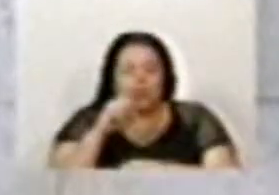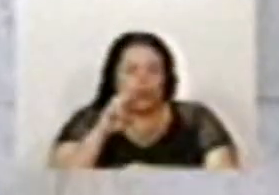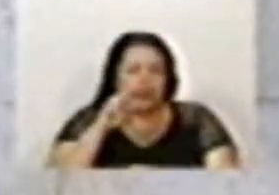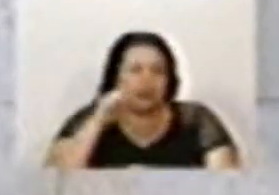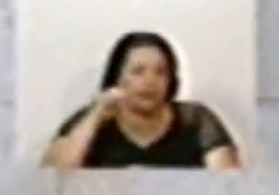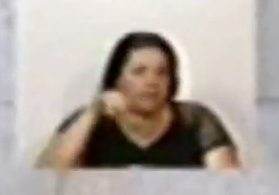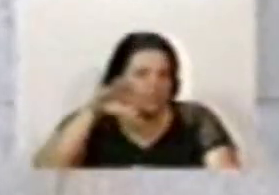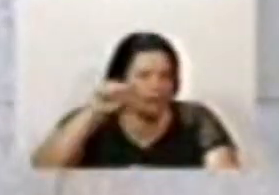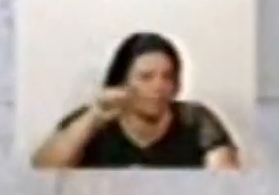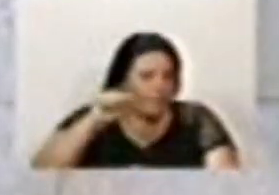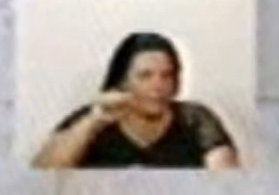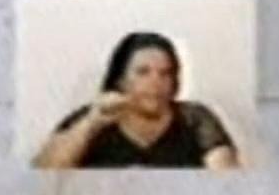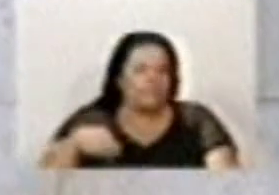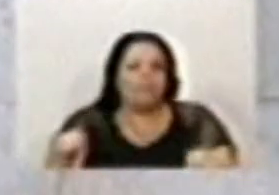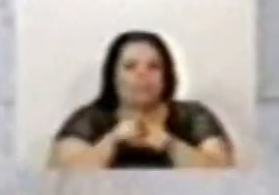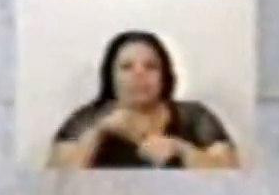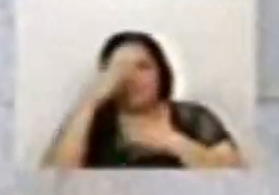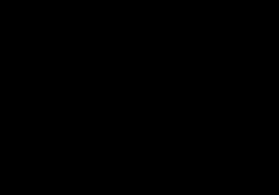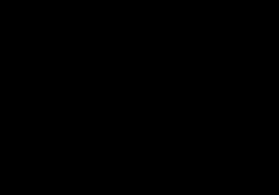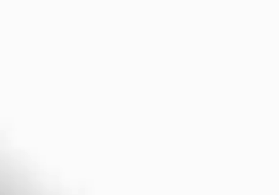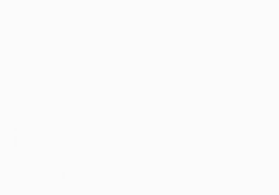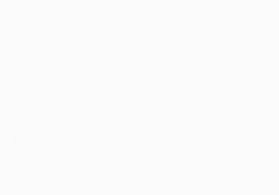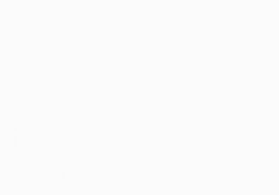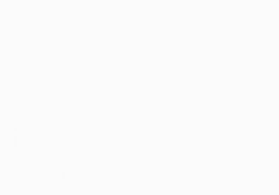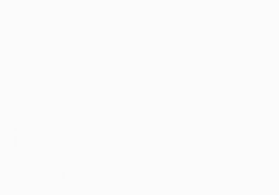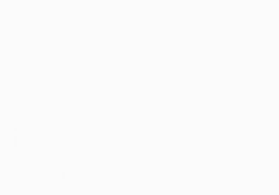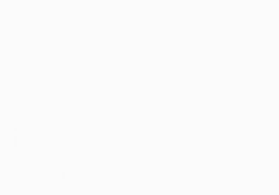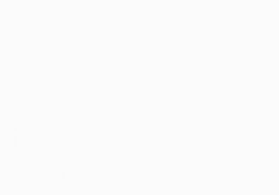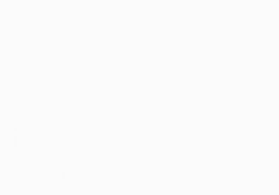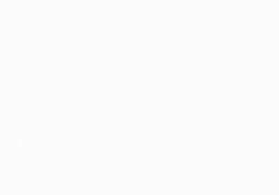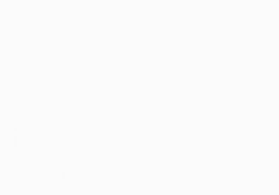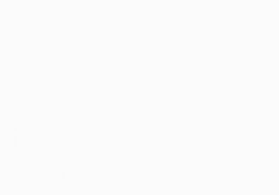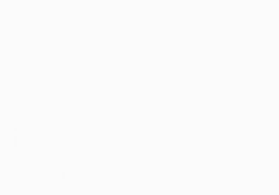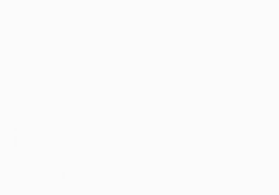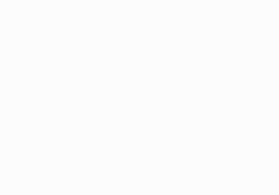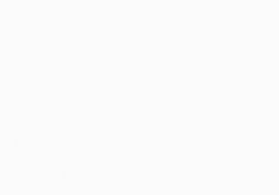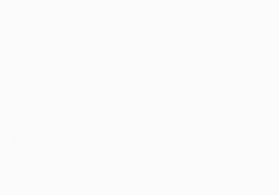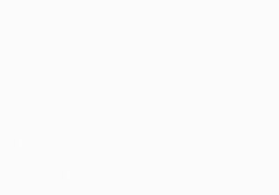e para o bem da agricultura orgânica do município de São Paulo.